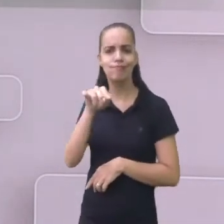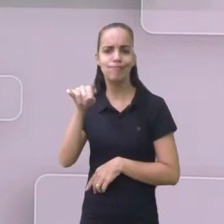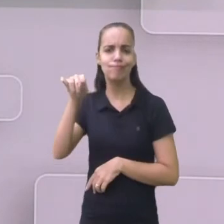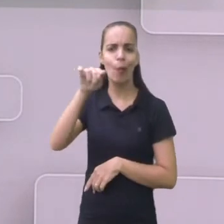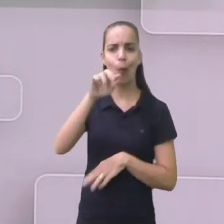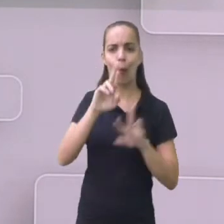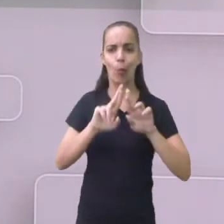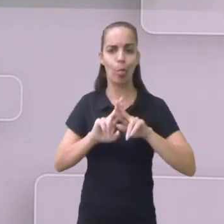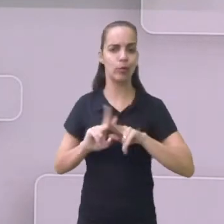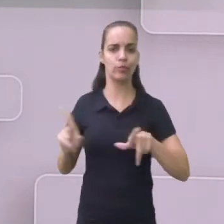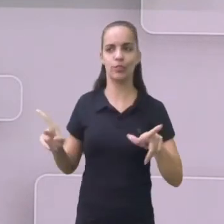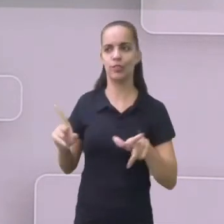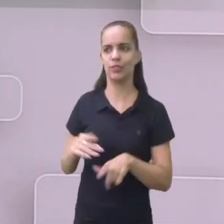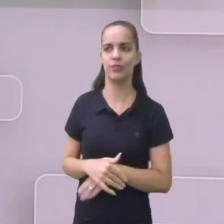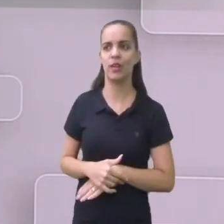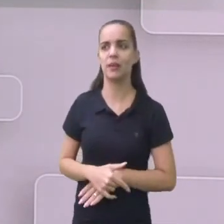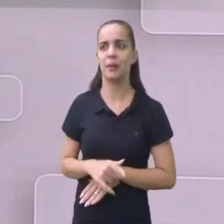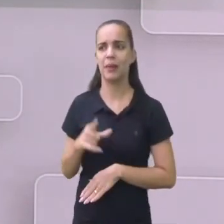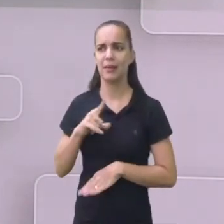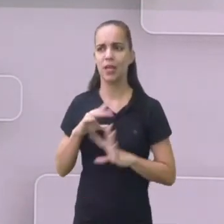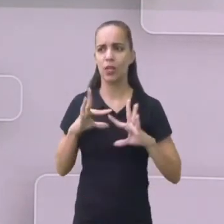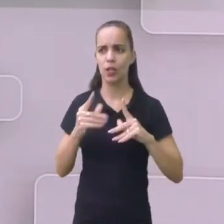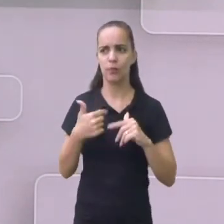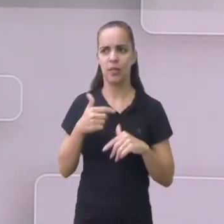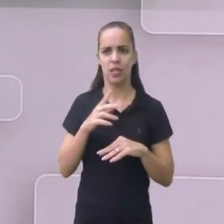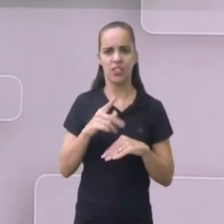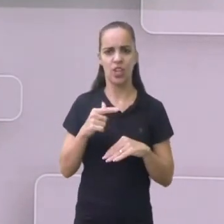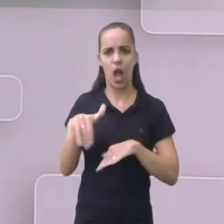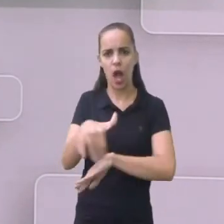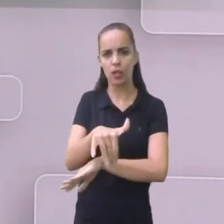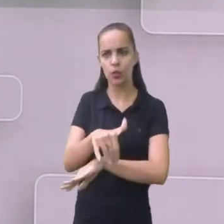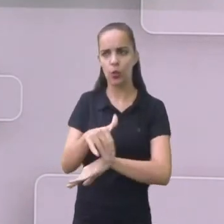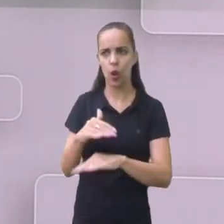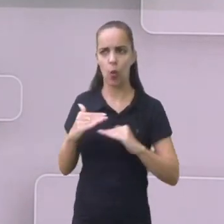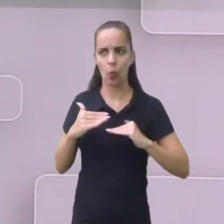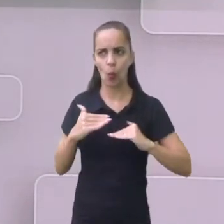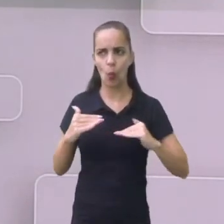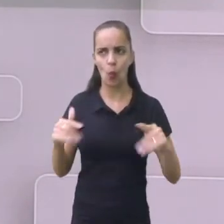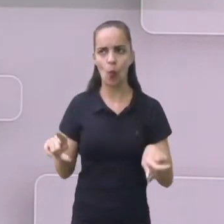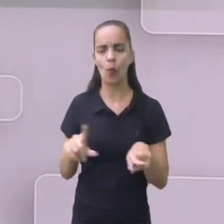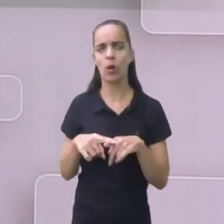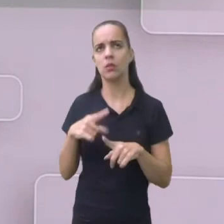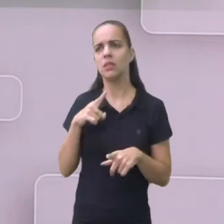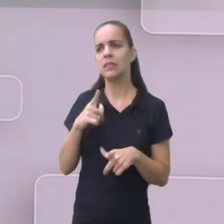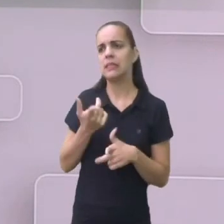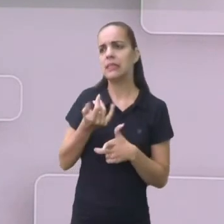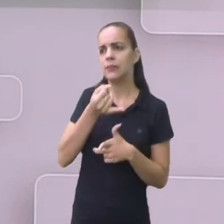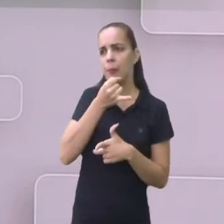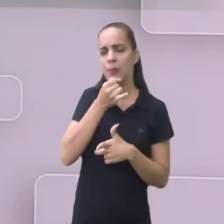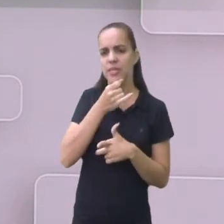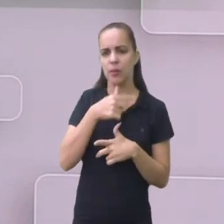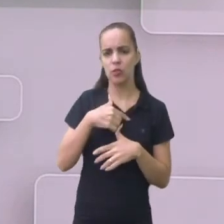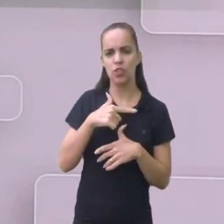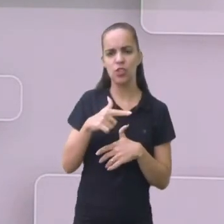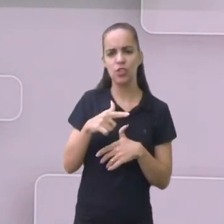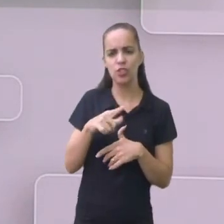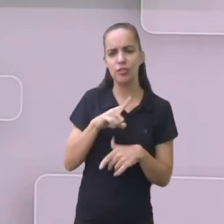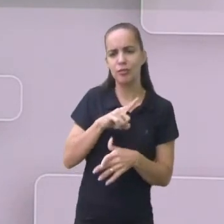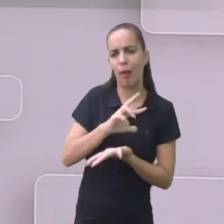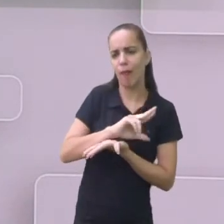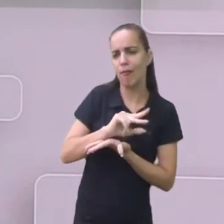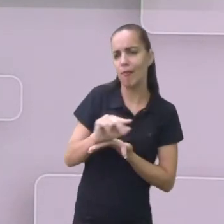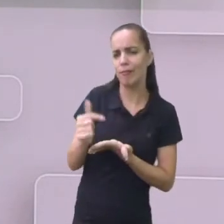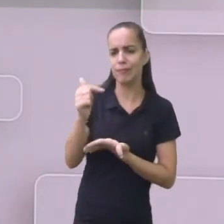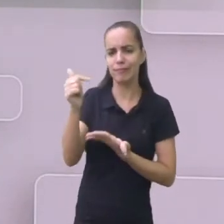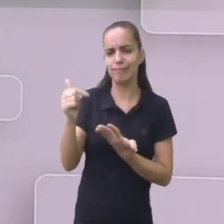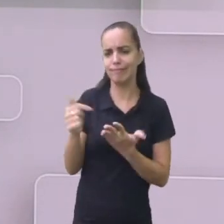uma arquitetura moderna, já é mais limpa, ela é mais linear e Brasília foi pensada